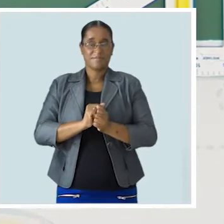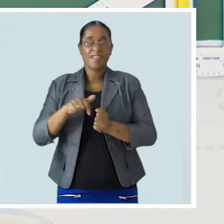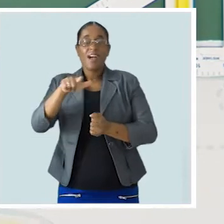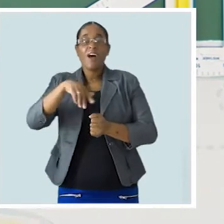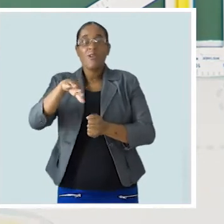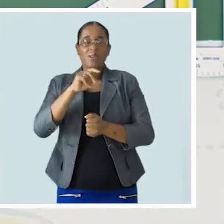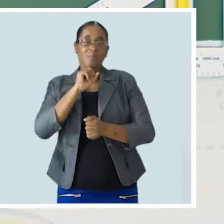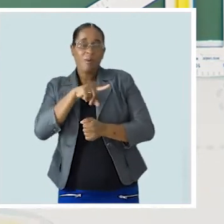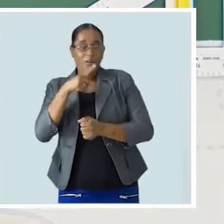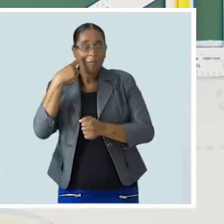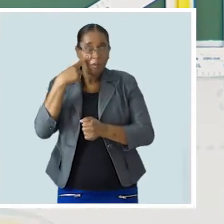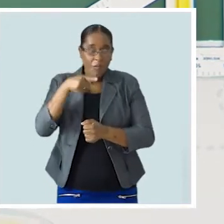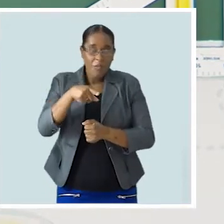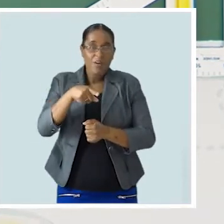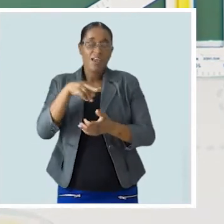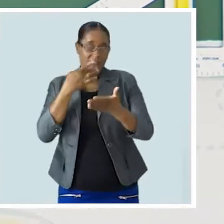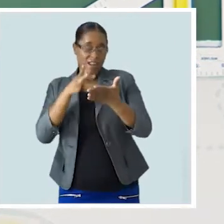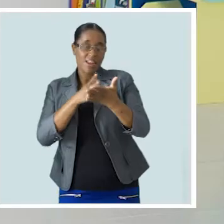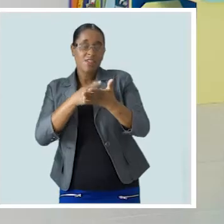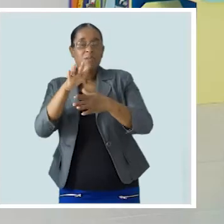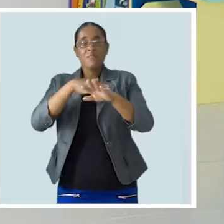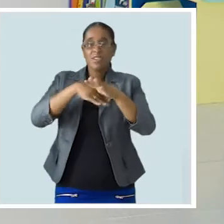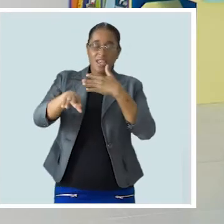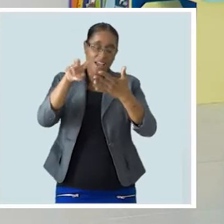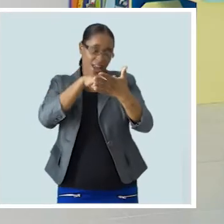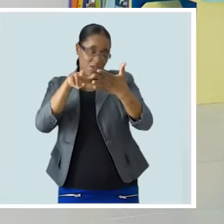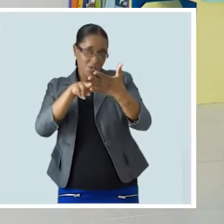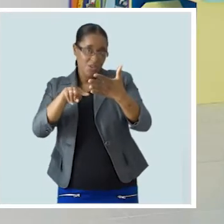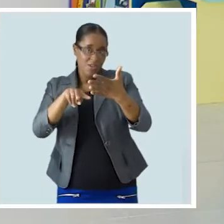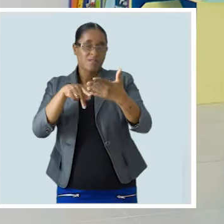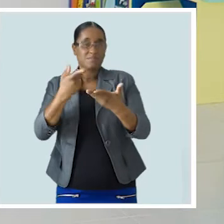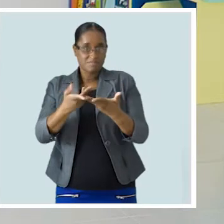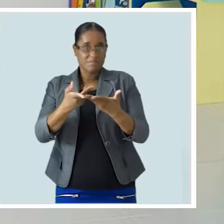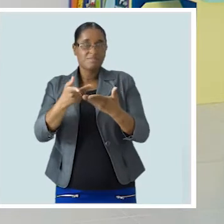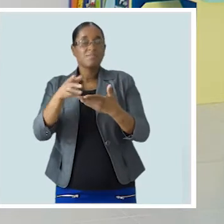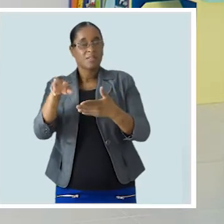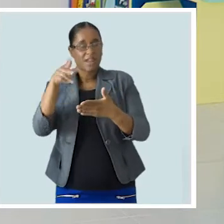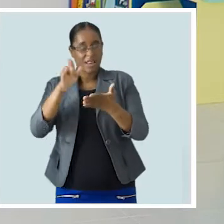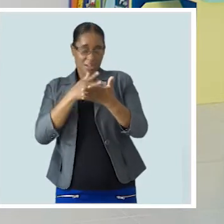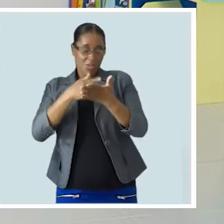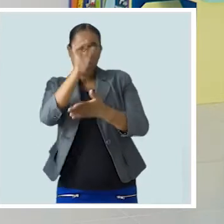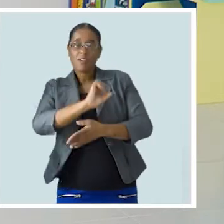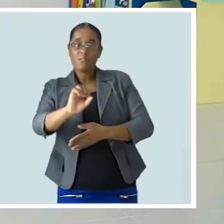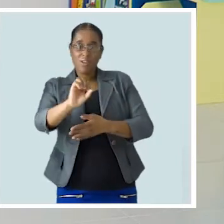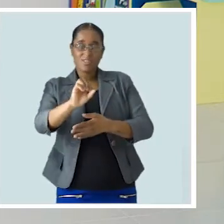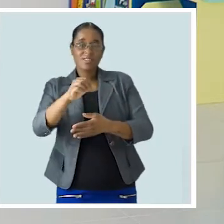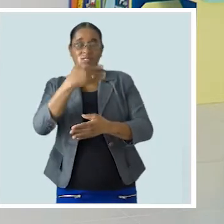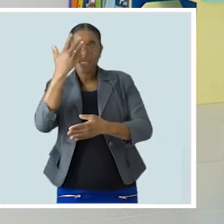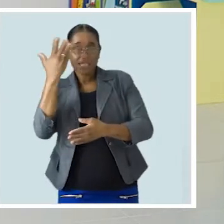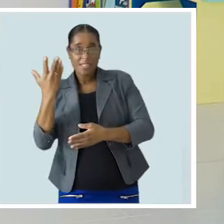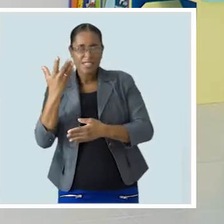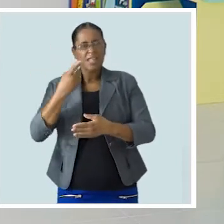podem encontrar livros para fazer a leitura, para porem a vossa leitura em dia. Mas será que podemos